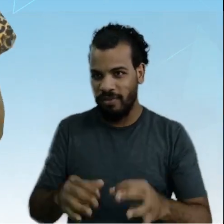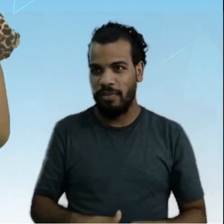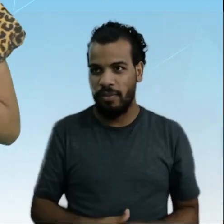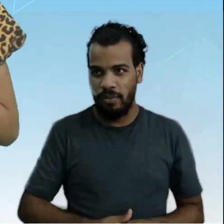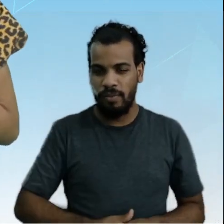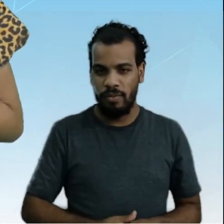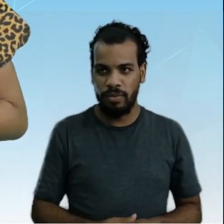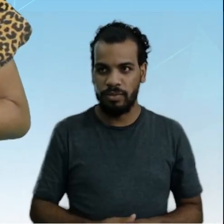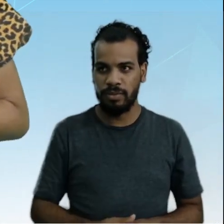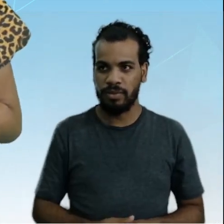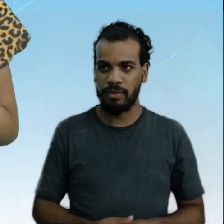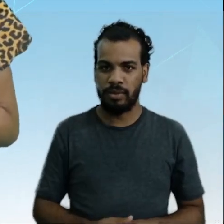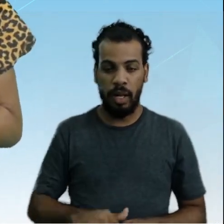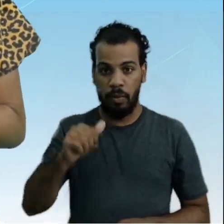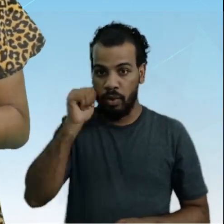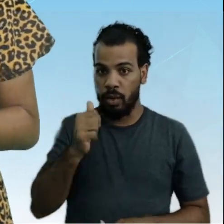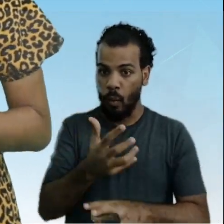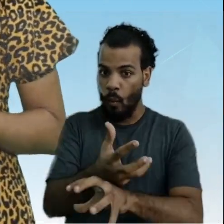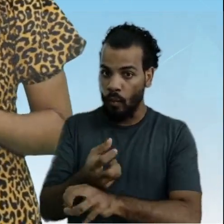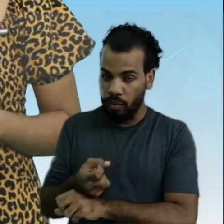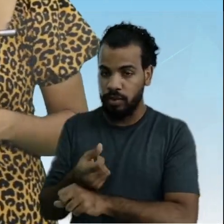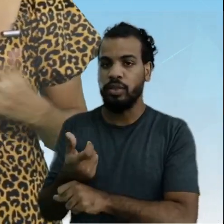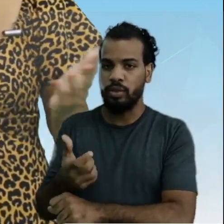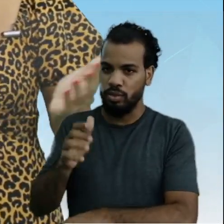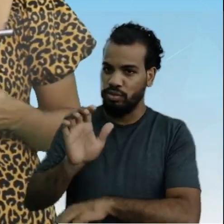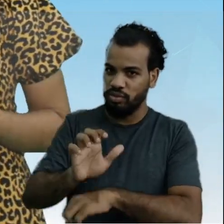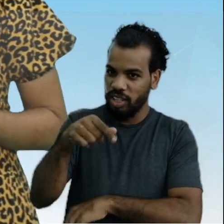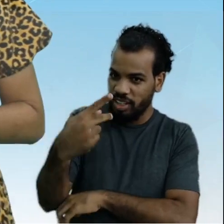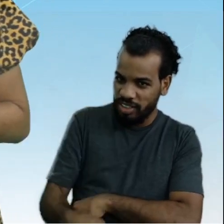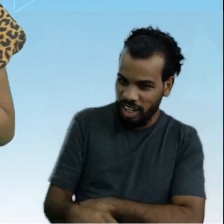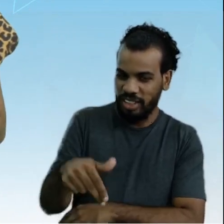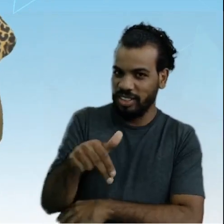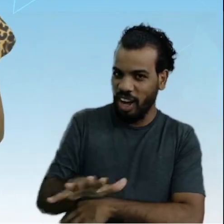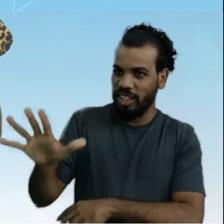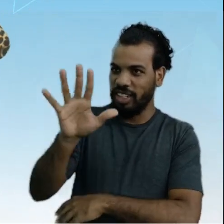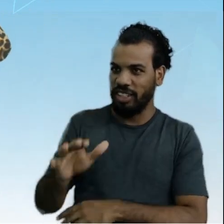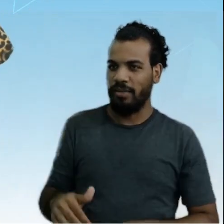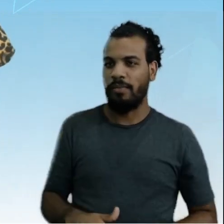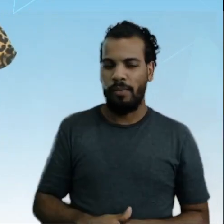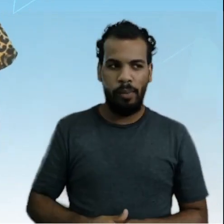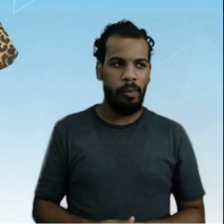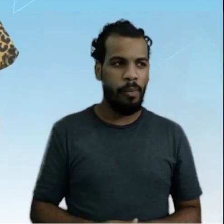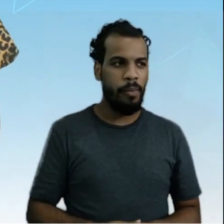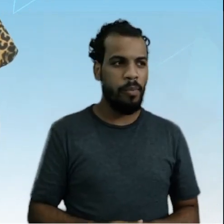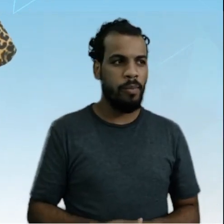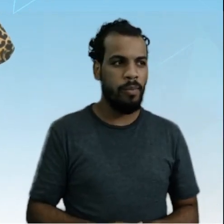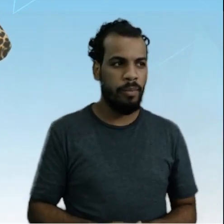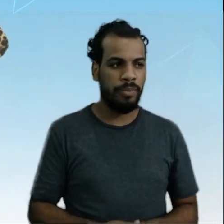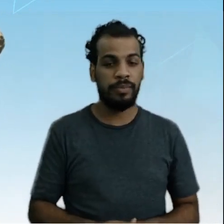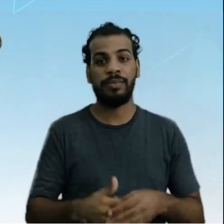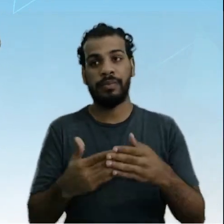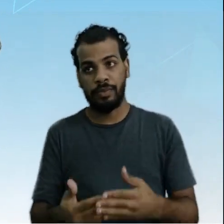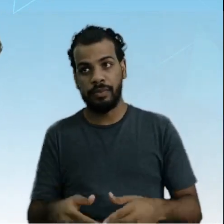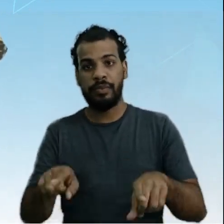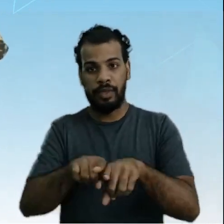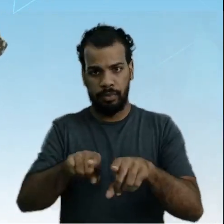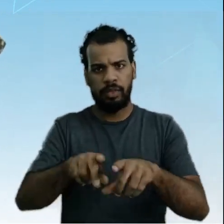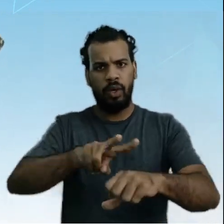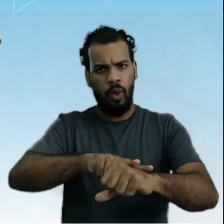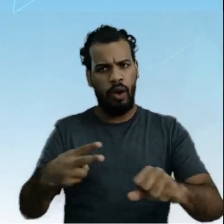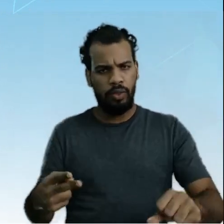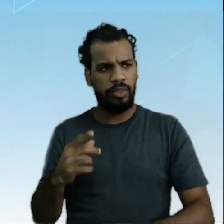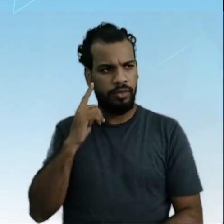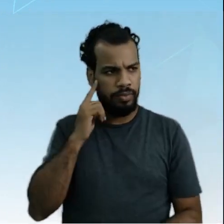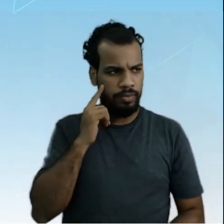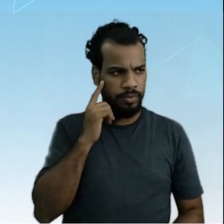As batalhadoras mulheres do sertão do nosso estado, do nosso Nordeste. E aí também não podemos esquecer a terra, Arco Verde, se falou.